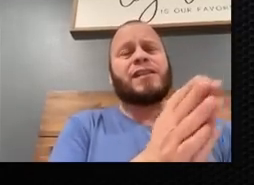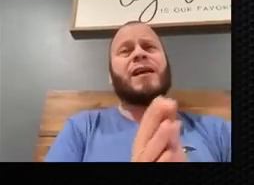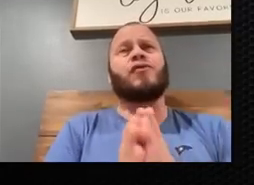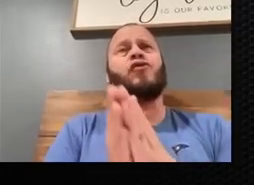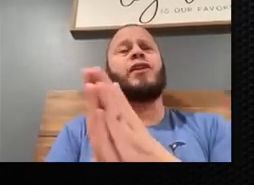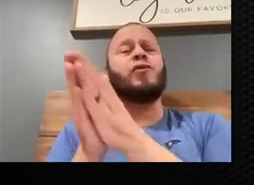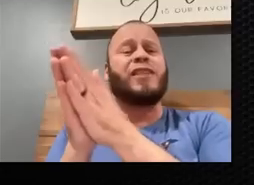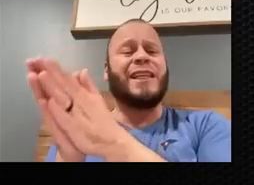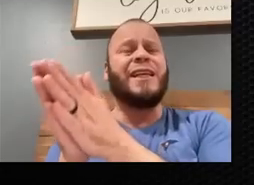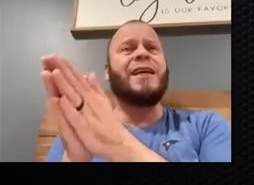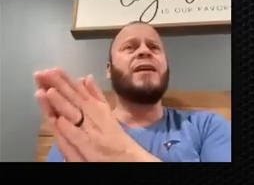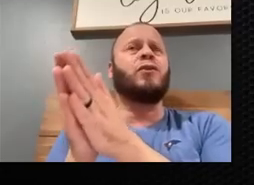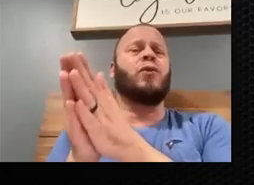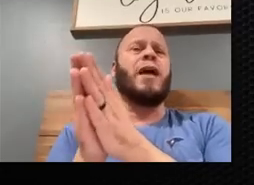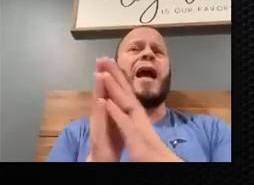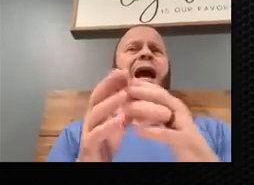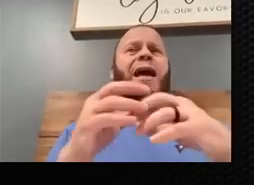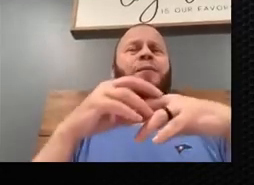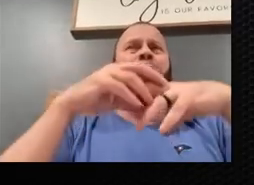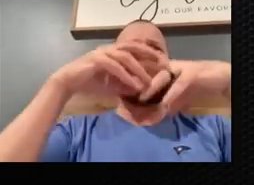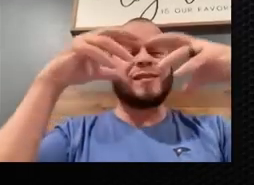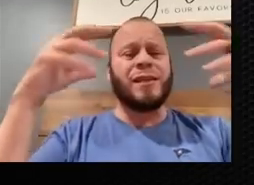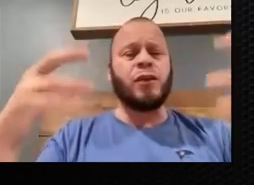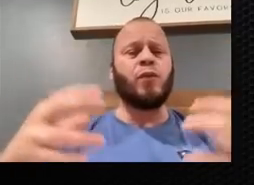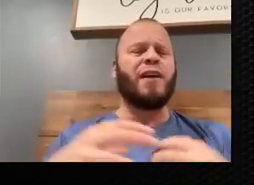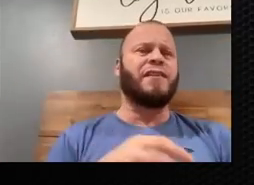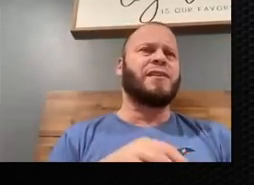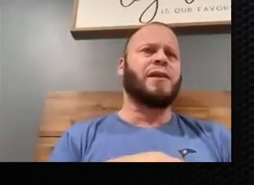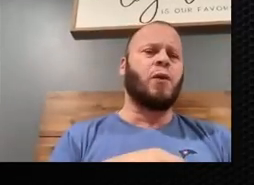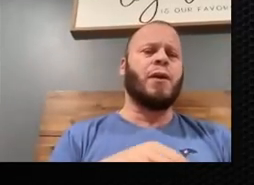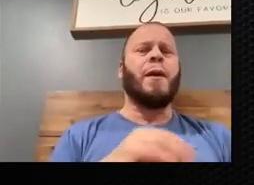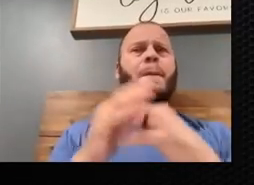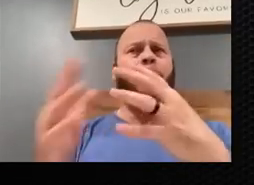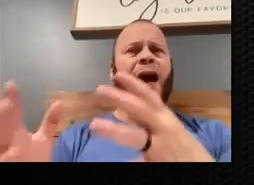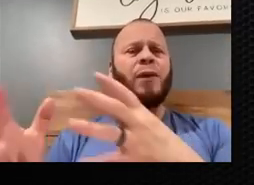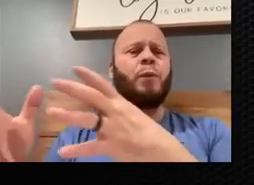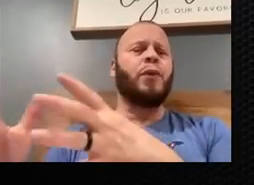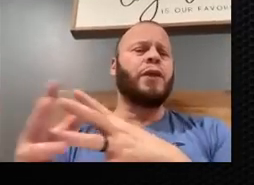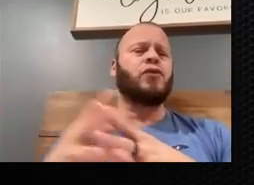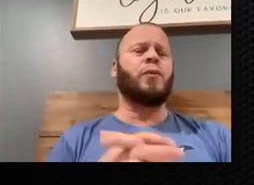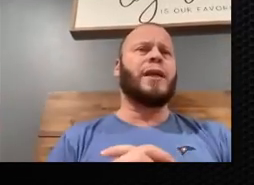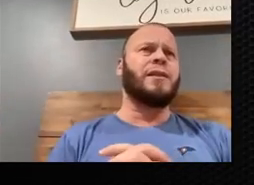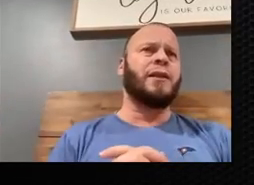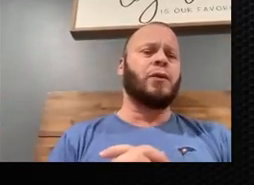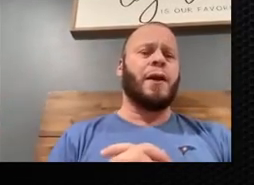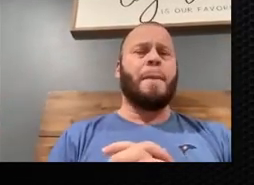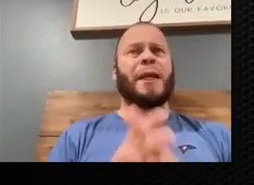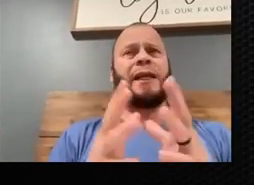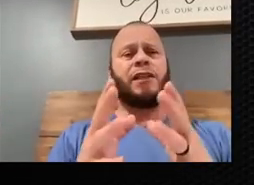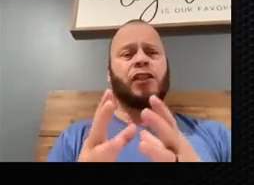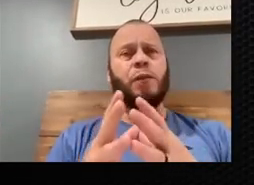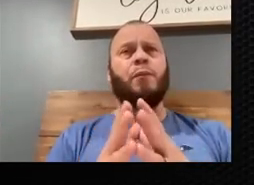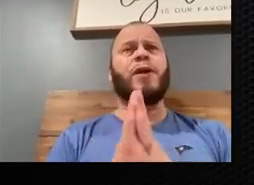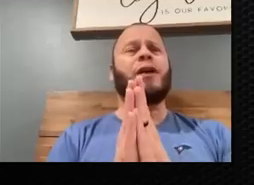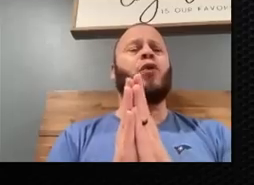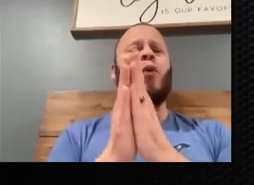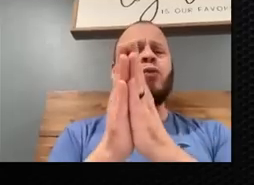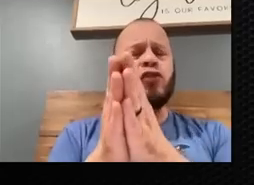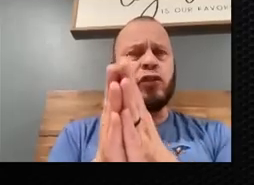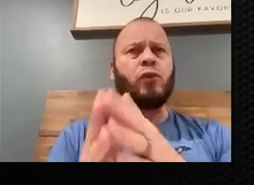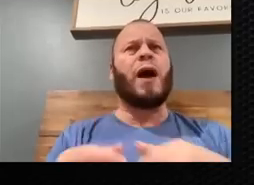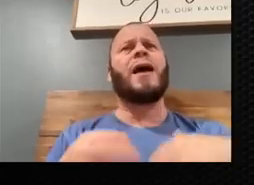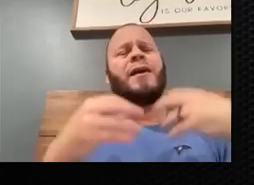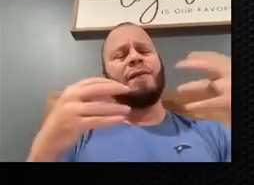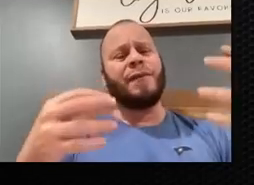lá nos Estados Unidos guiando, passando uma visão para o político brasileiro para que a gente possa